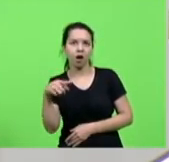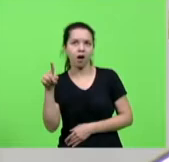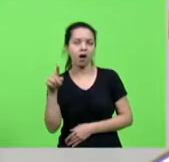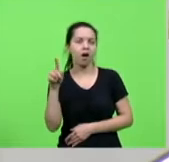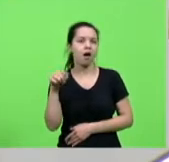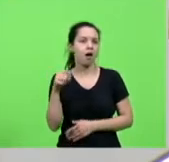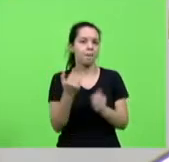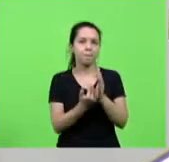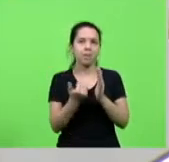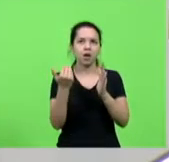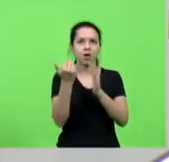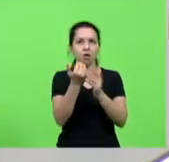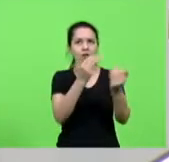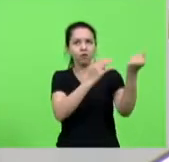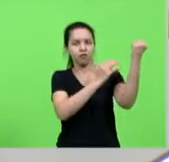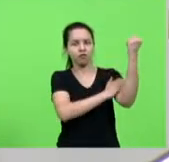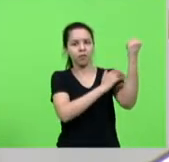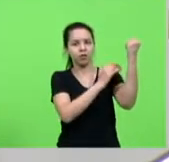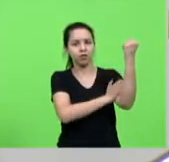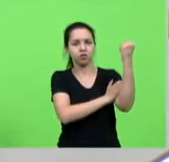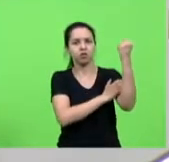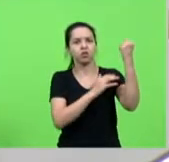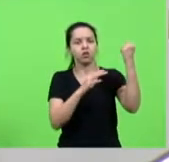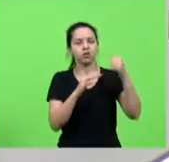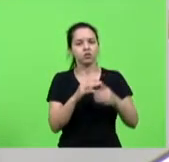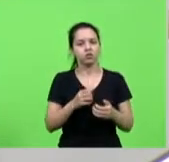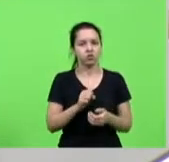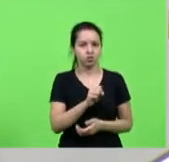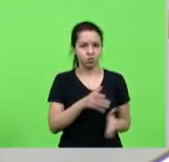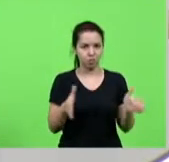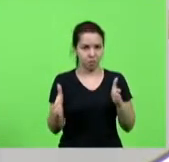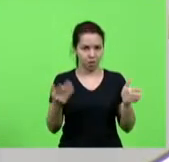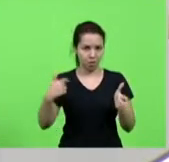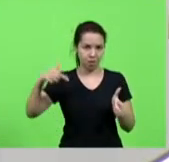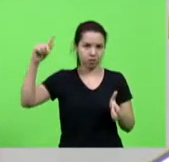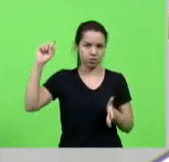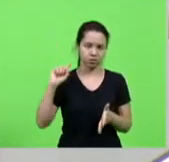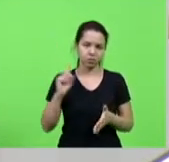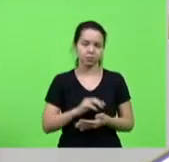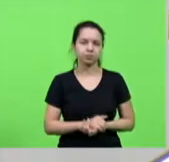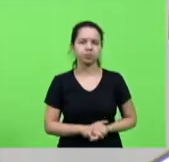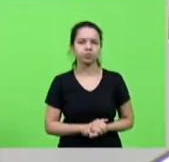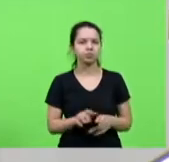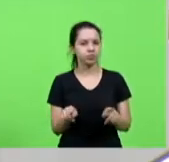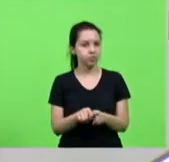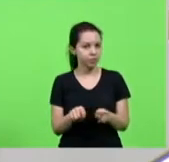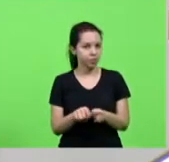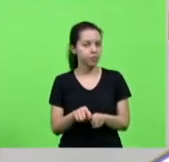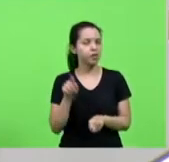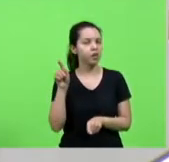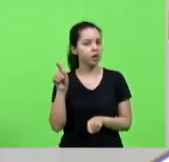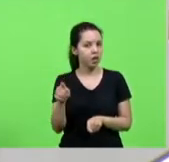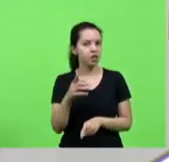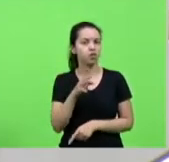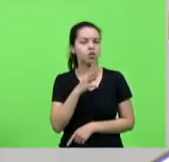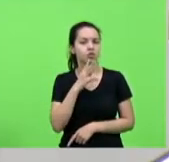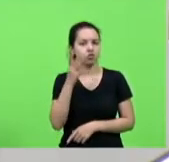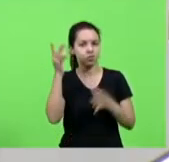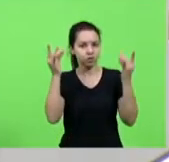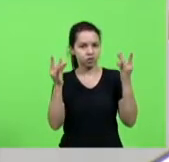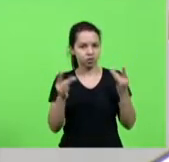feminista do século passado. E olha só que interessante, ele é um especialista em direitos da criança e do